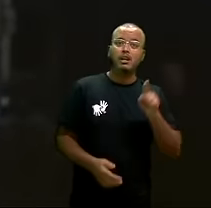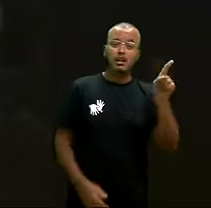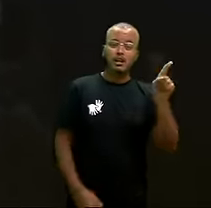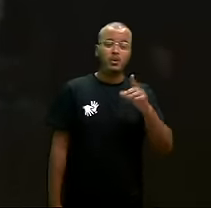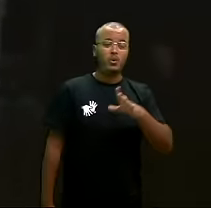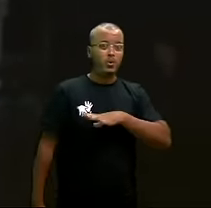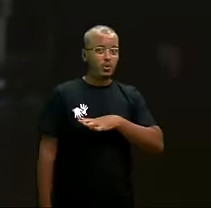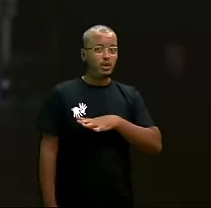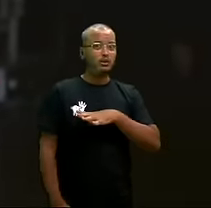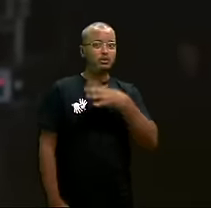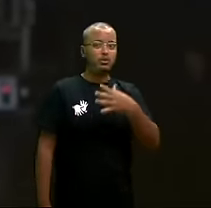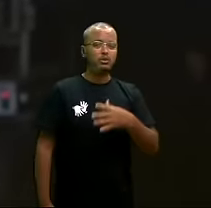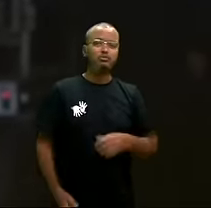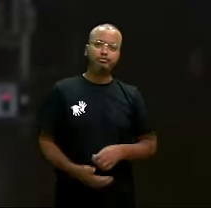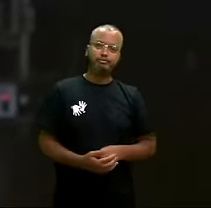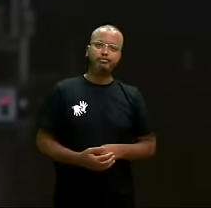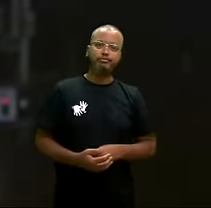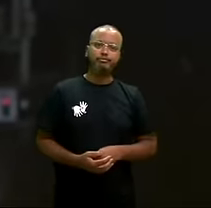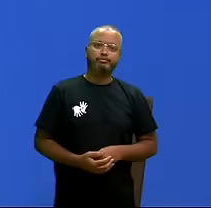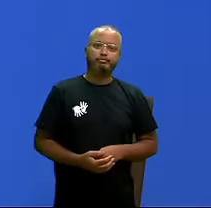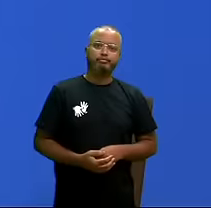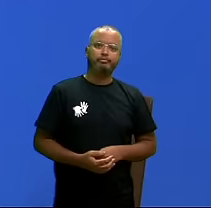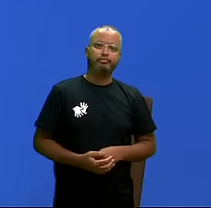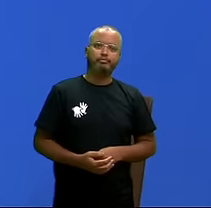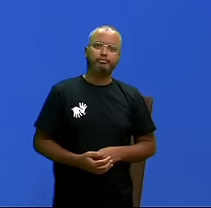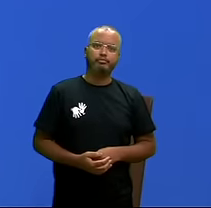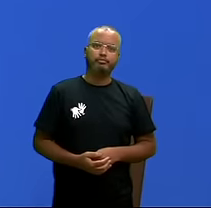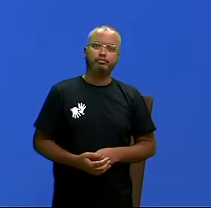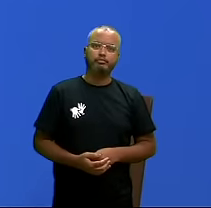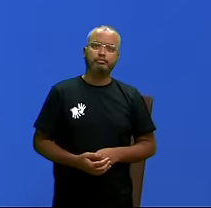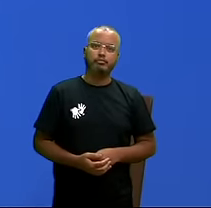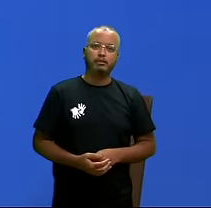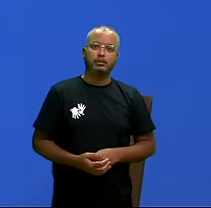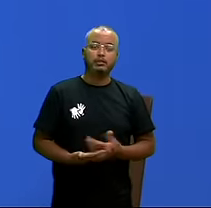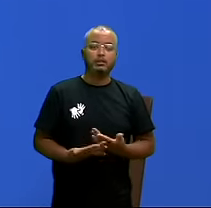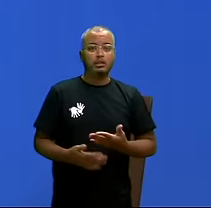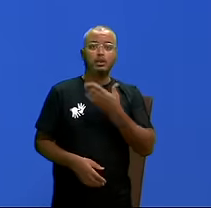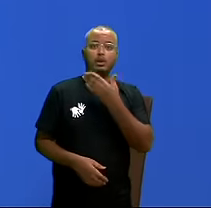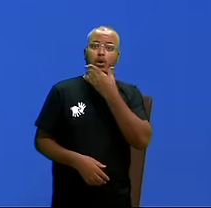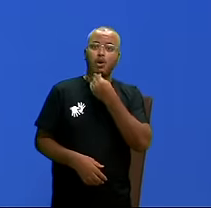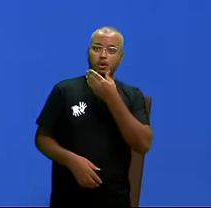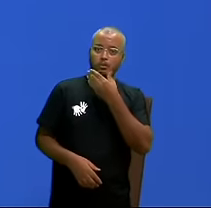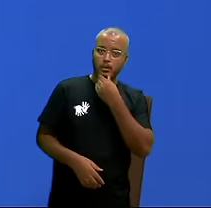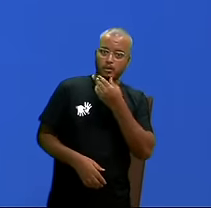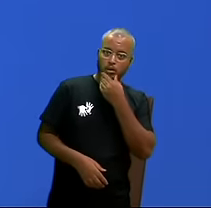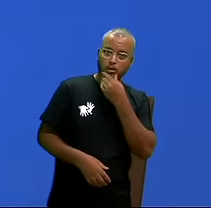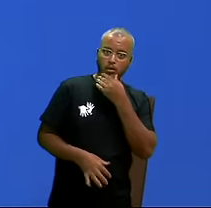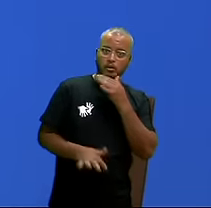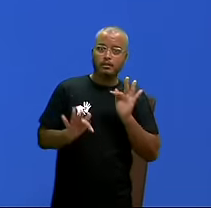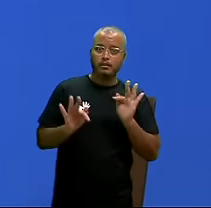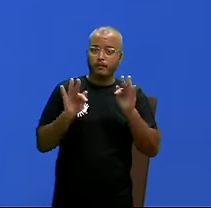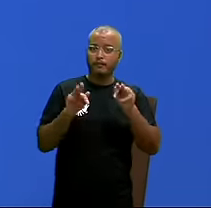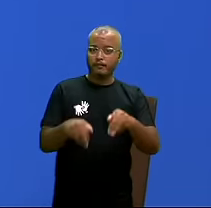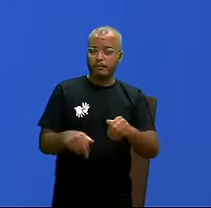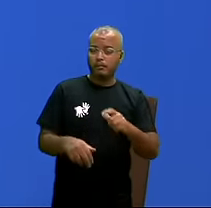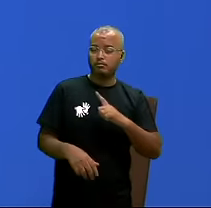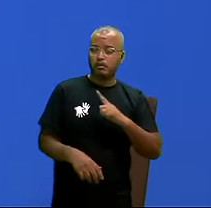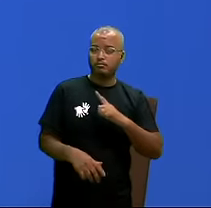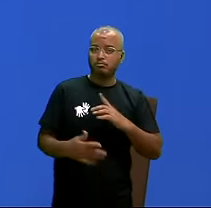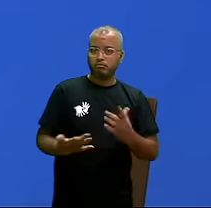ousado como Moisés. Fato é que homens passam, diga comigo, pessoas passam. Mas ao diga, homens